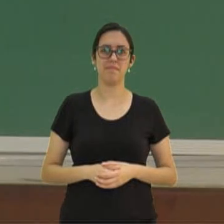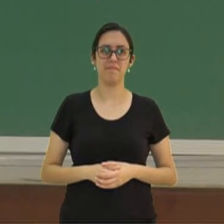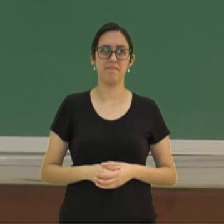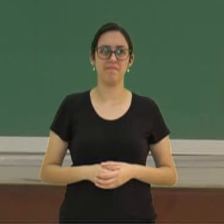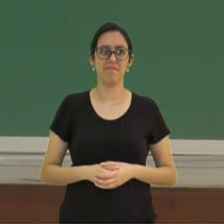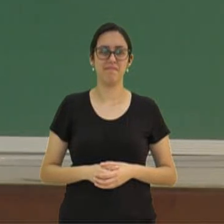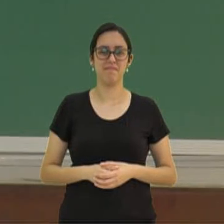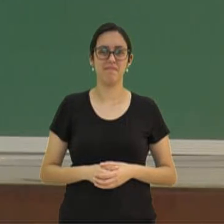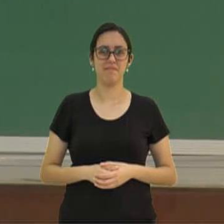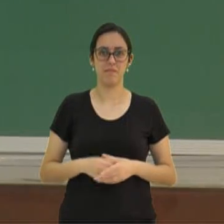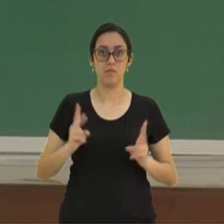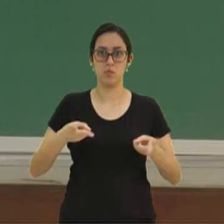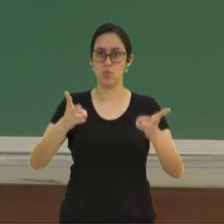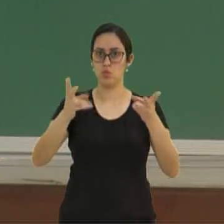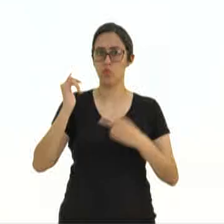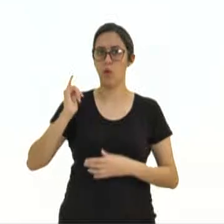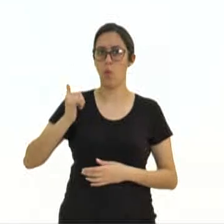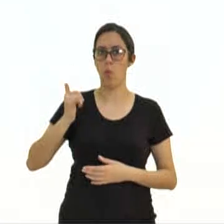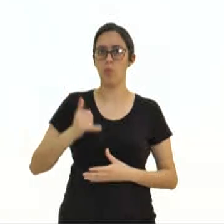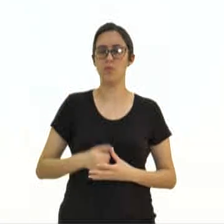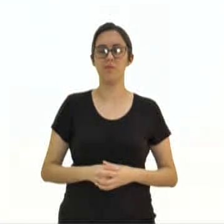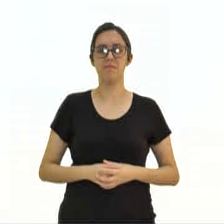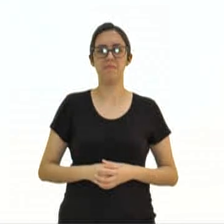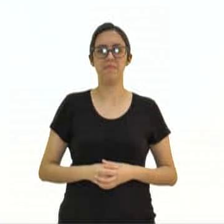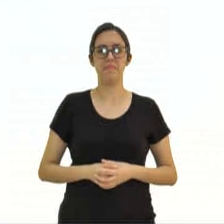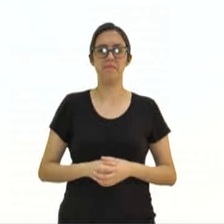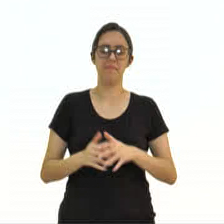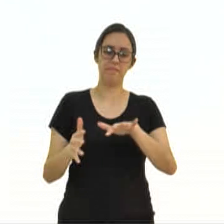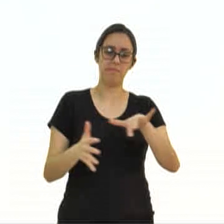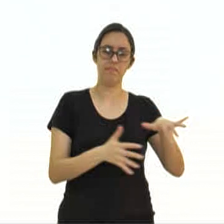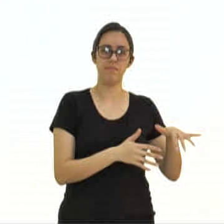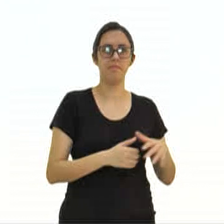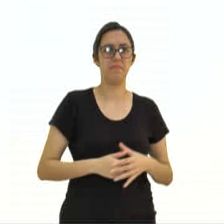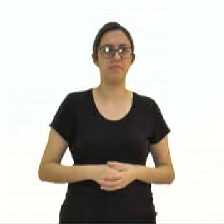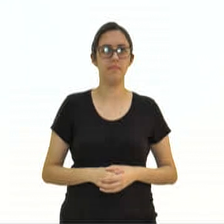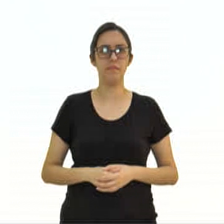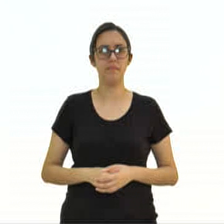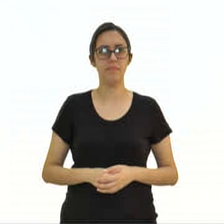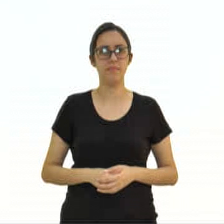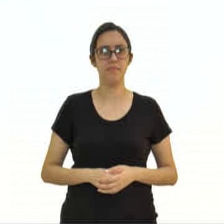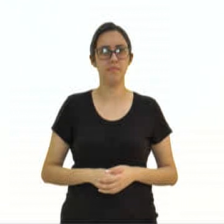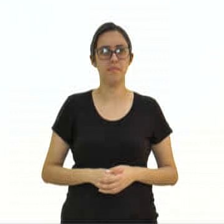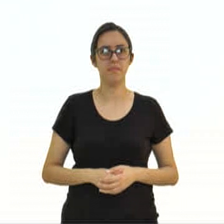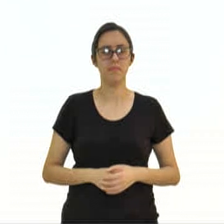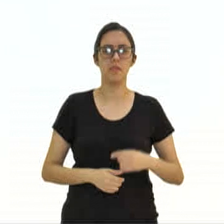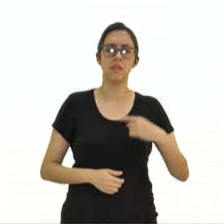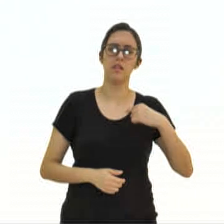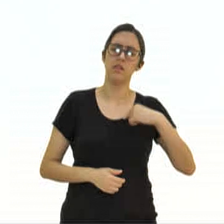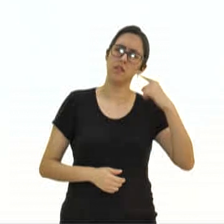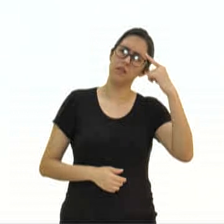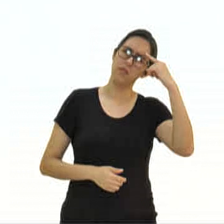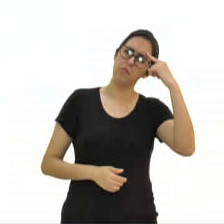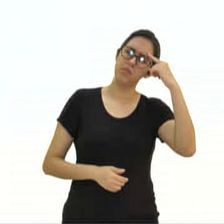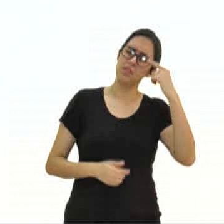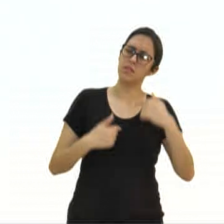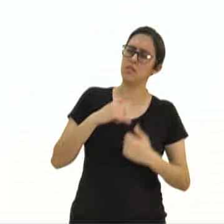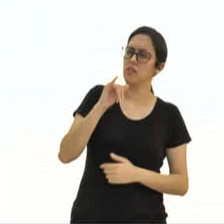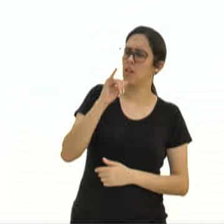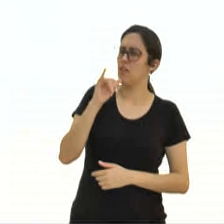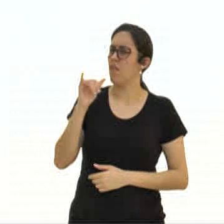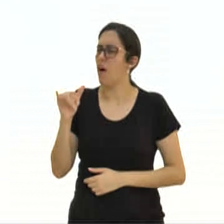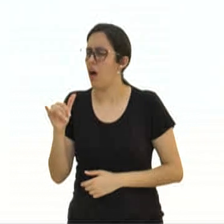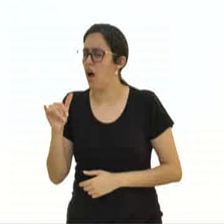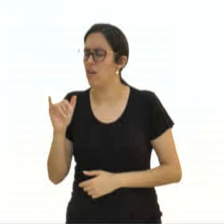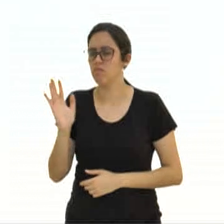Aqui, mais um trechinho da leitura. Penso que cheguei a abrir a boca, mas logo a fechei